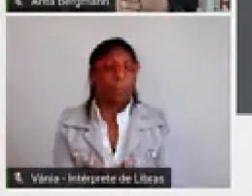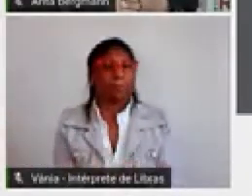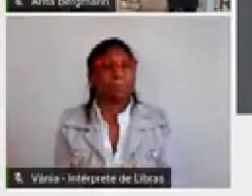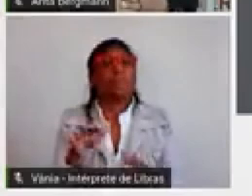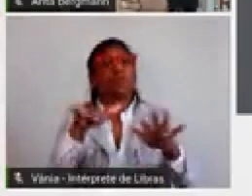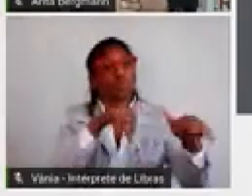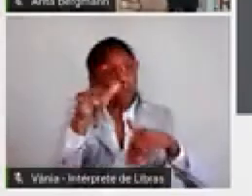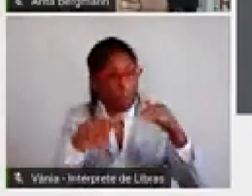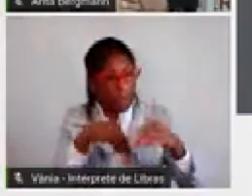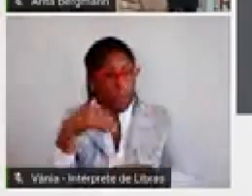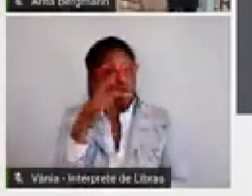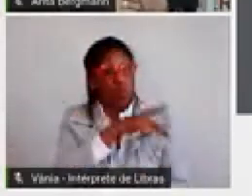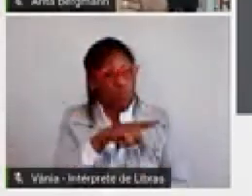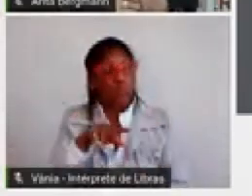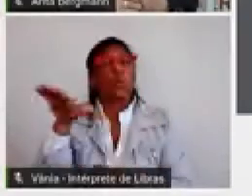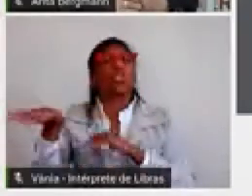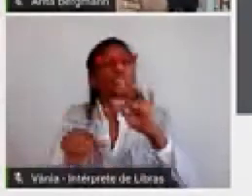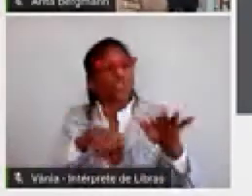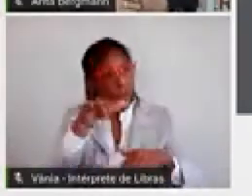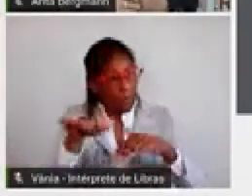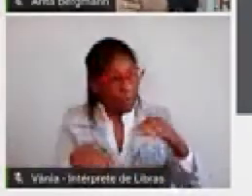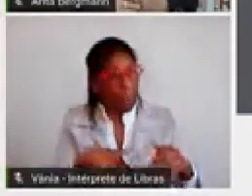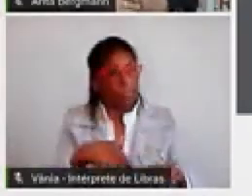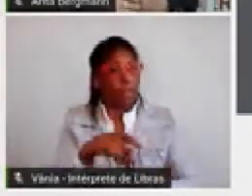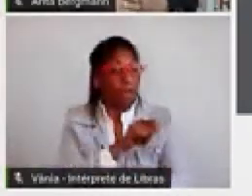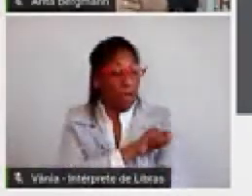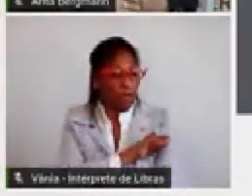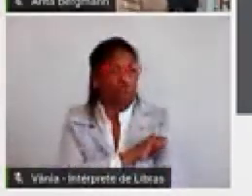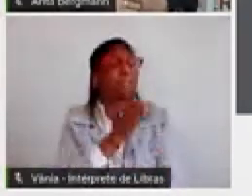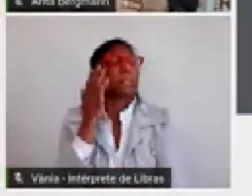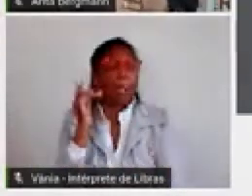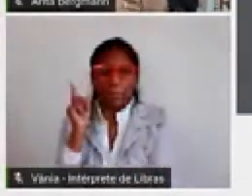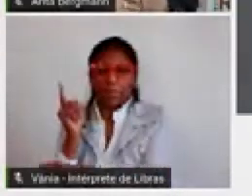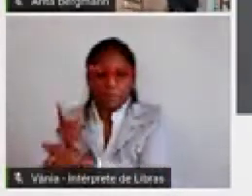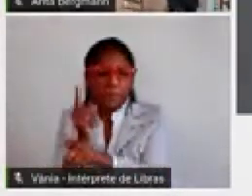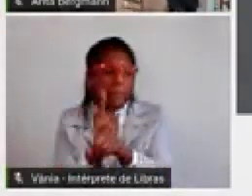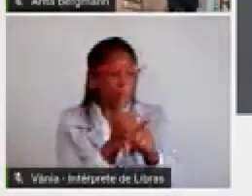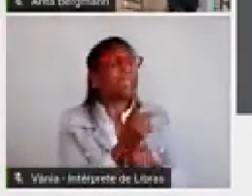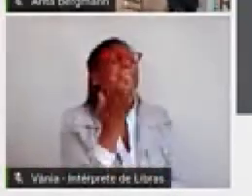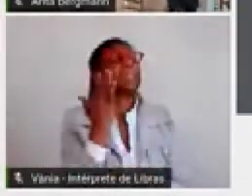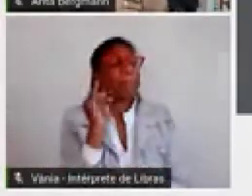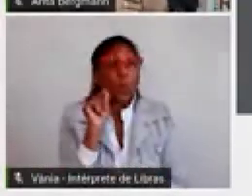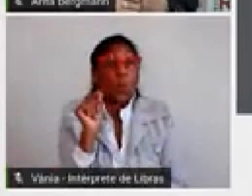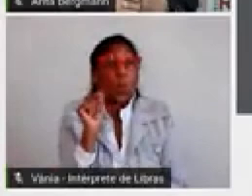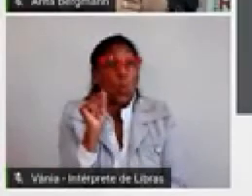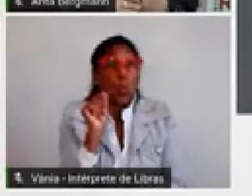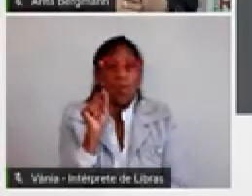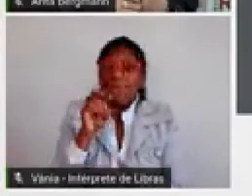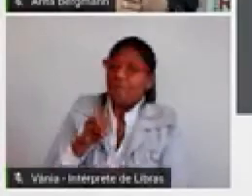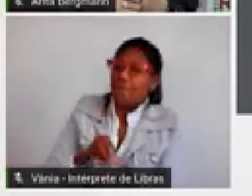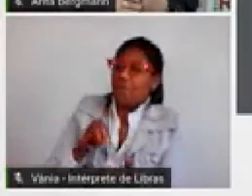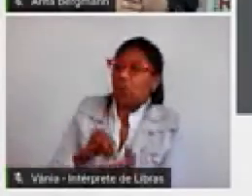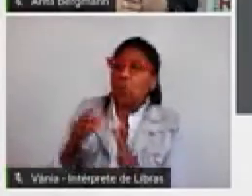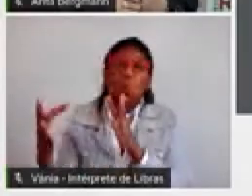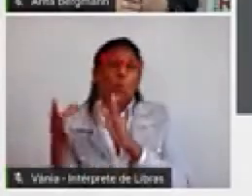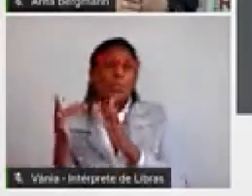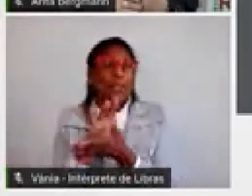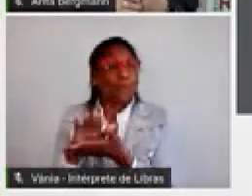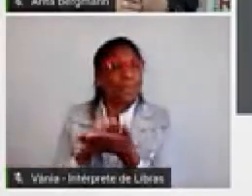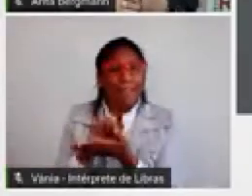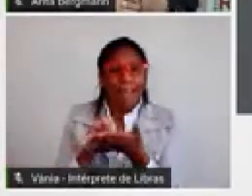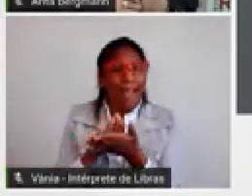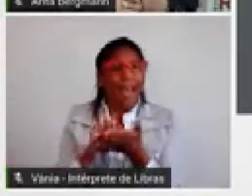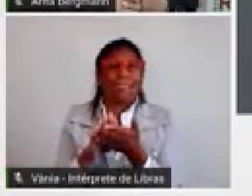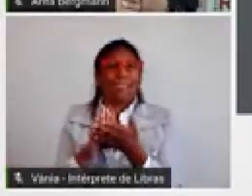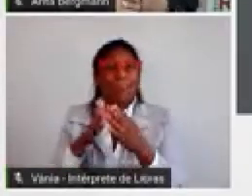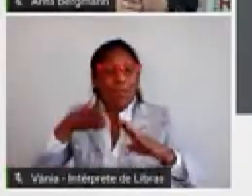chamados pelos professores, essa é a orientação, justamente identificando os acessos ou a falta de acessos na plataforma